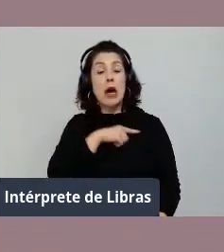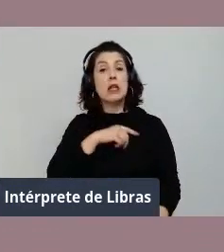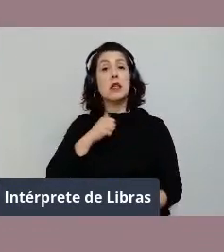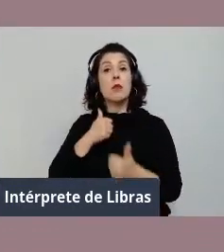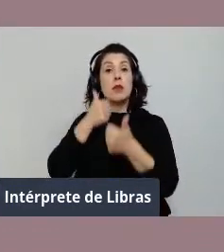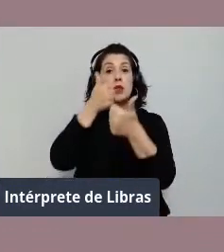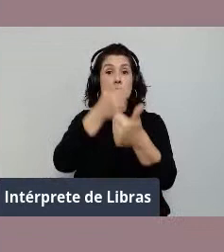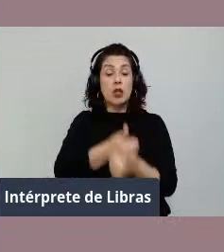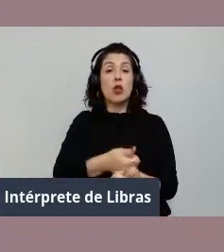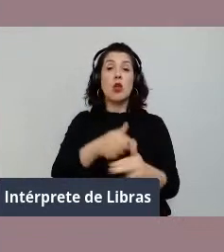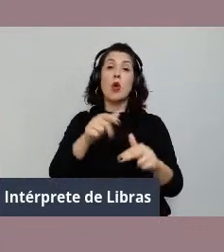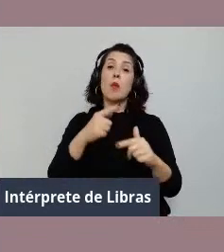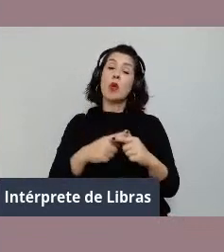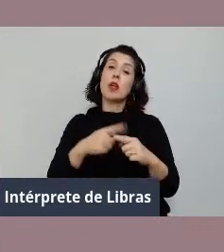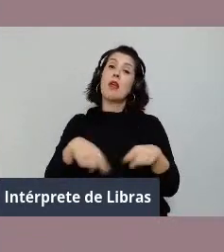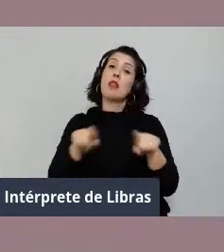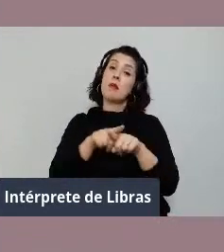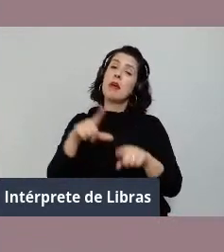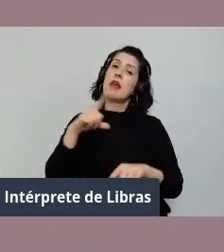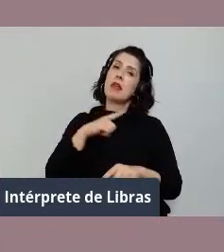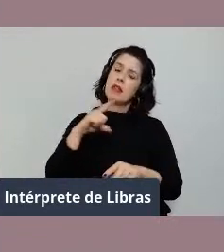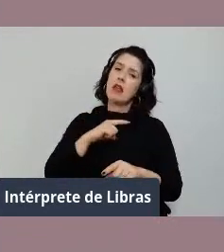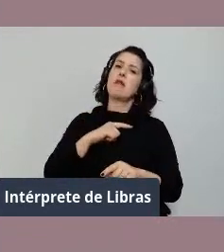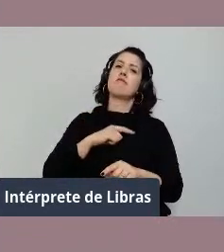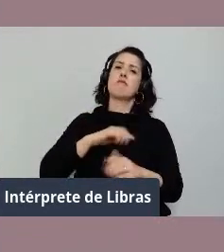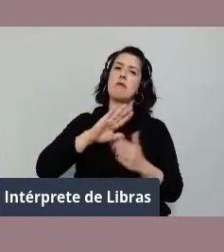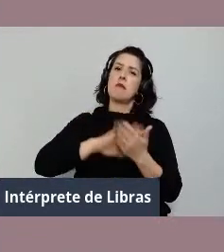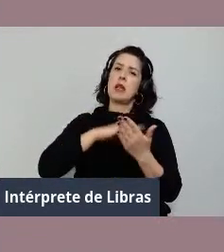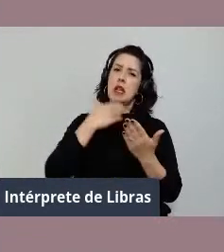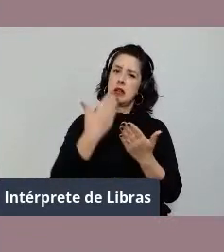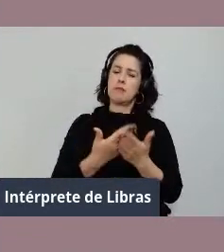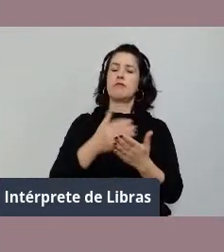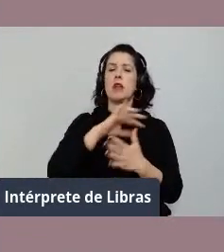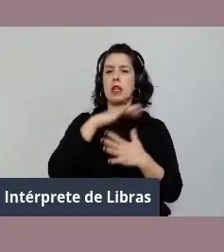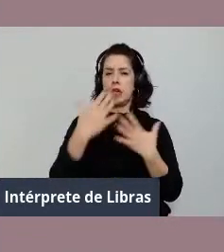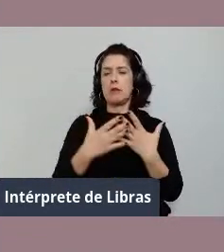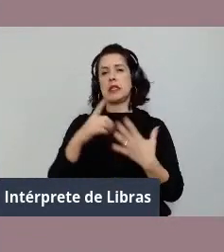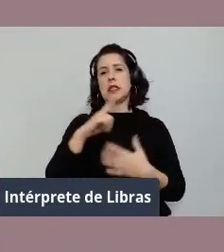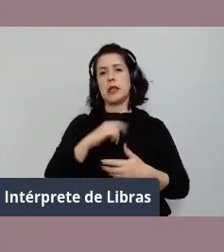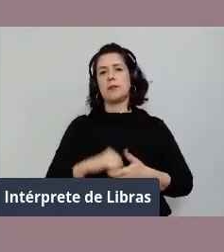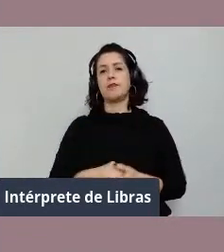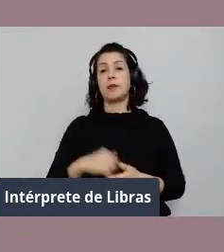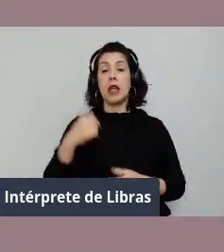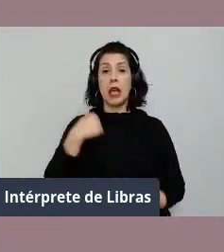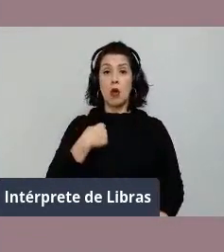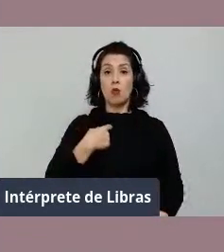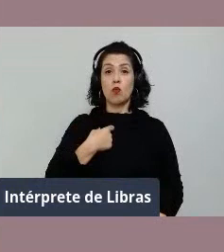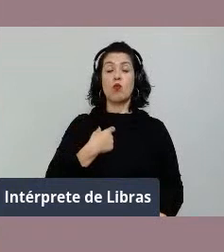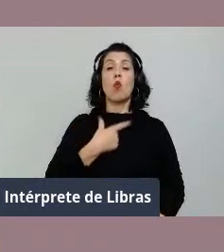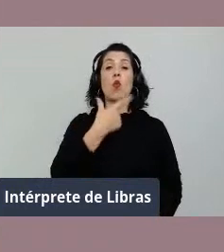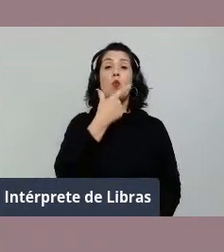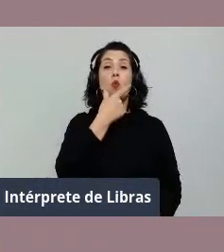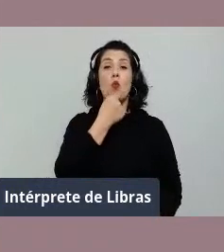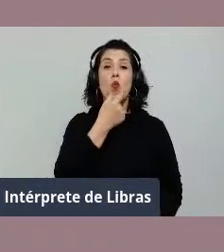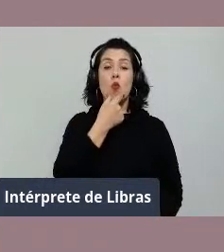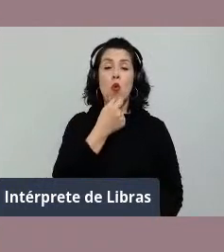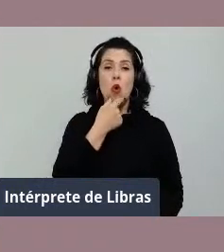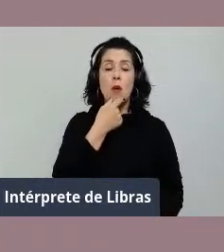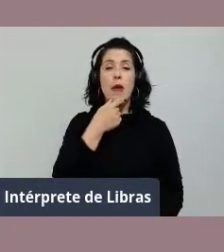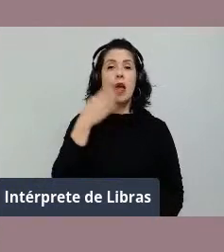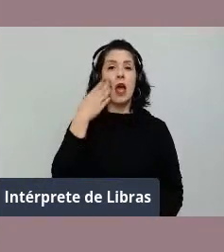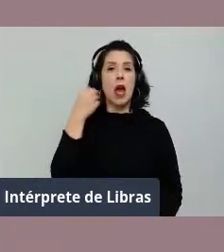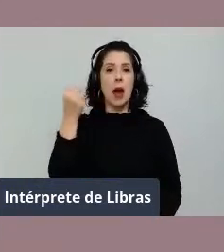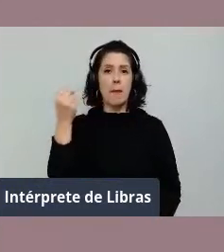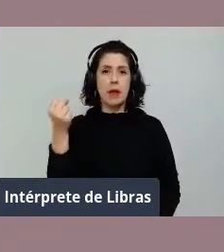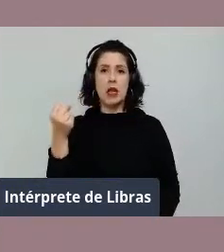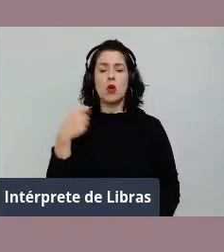intérprete de Libras, a Vânia. Então, eu vou me autodescrever. Eu sou um homem branco, estou usando